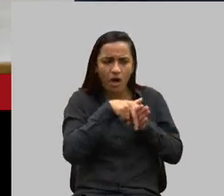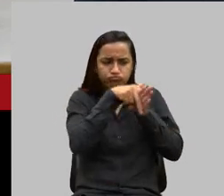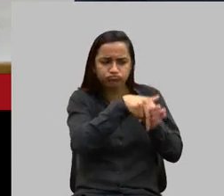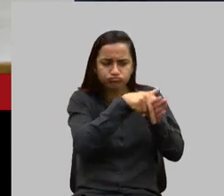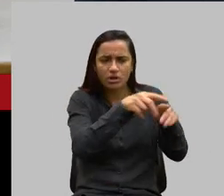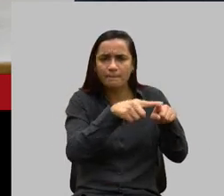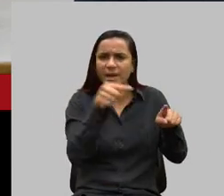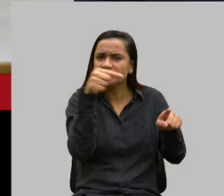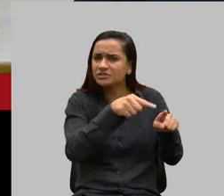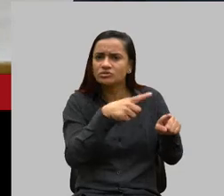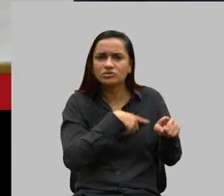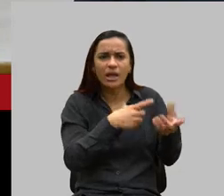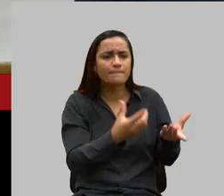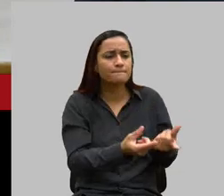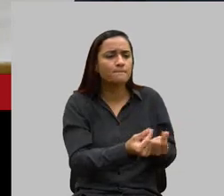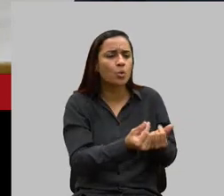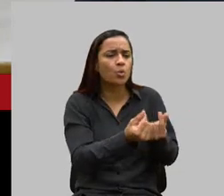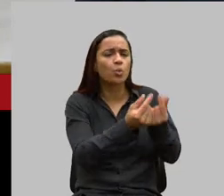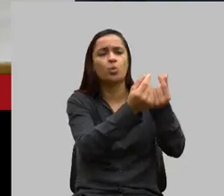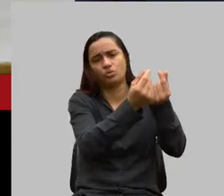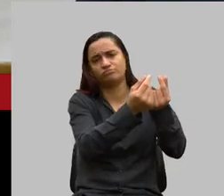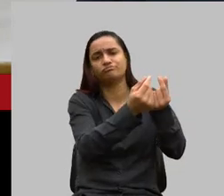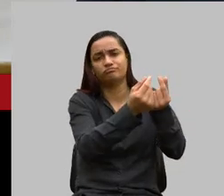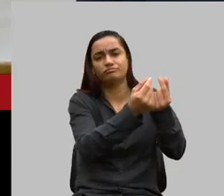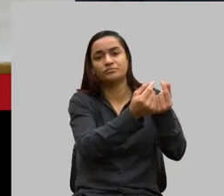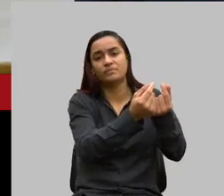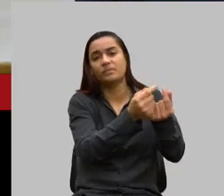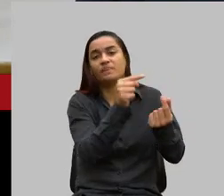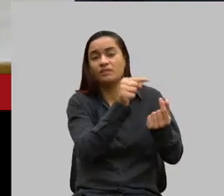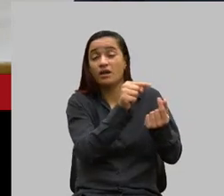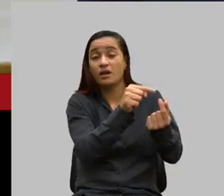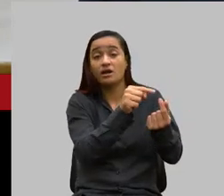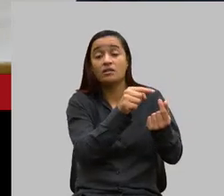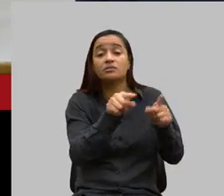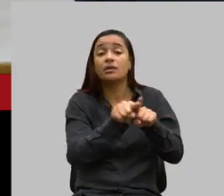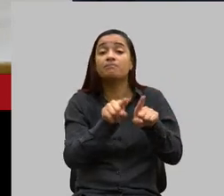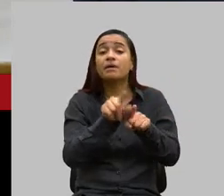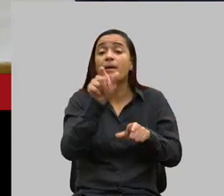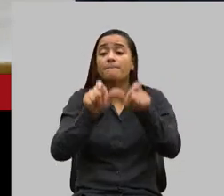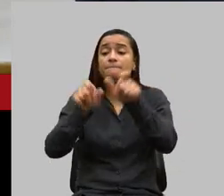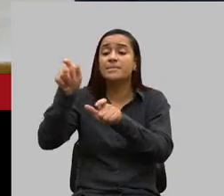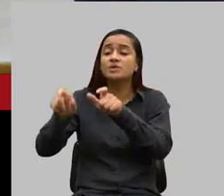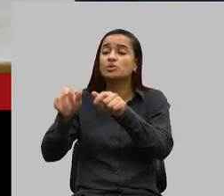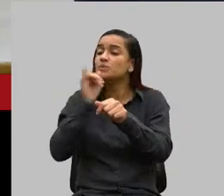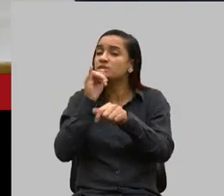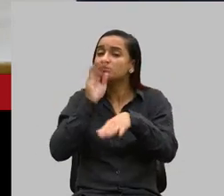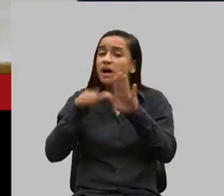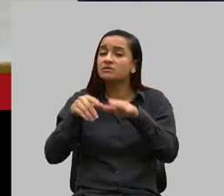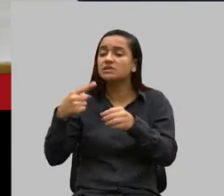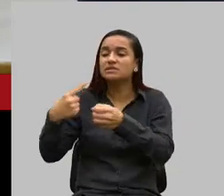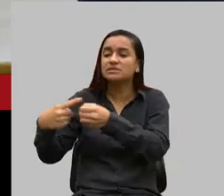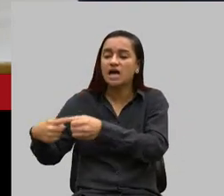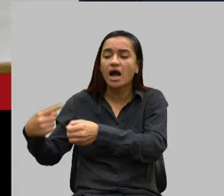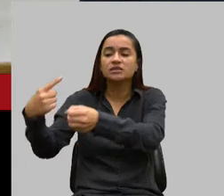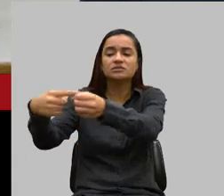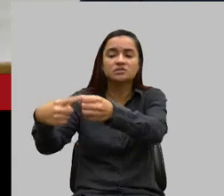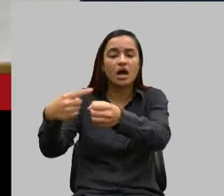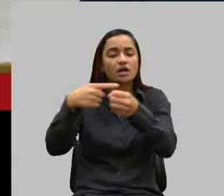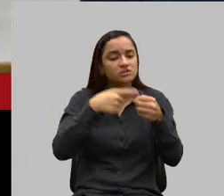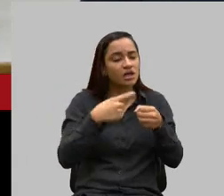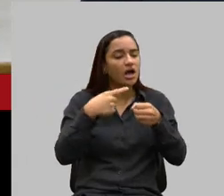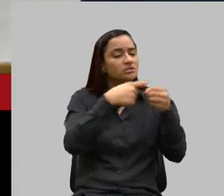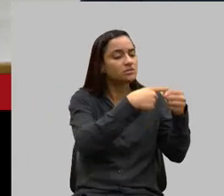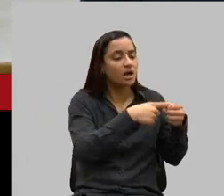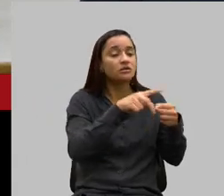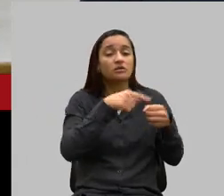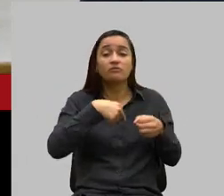muita renda inclusive eh as pessoas que saem de cidade em cidade levando ali fritando um pastelzinho